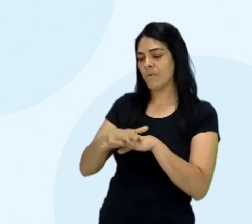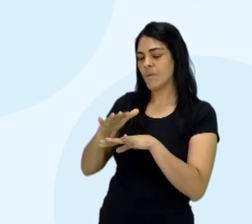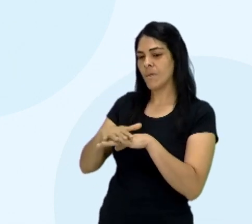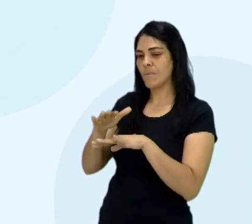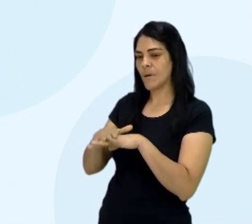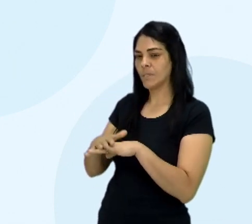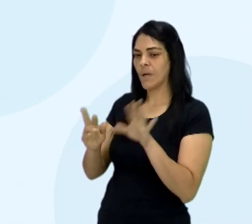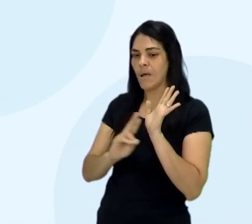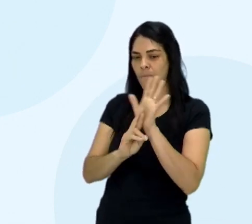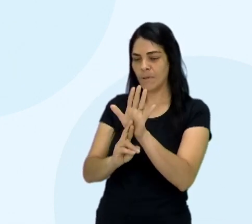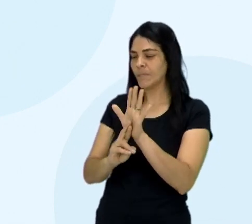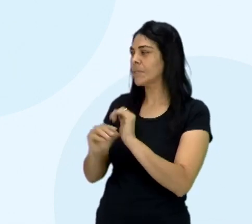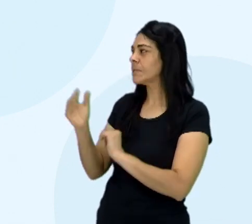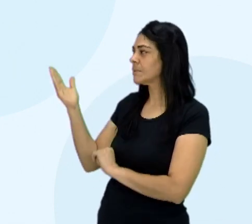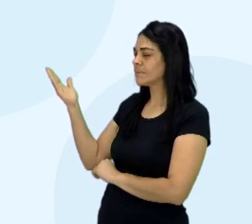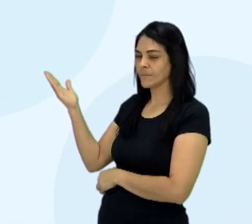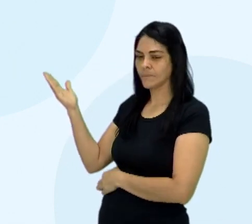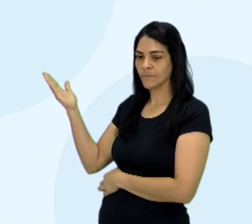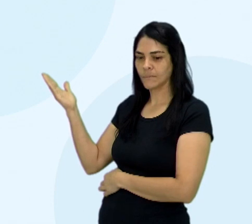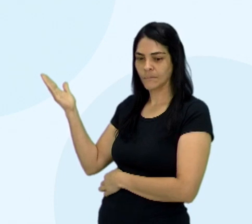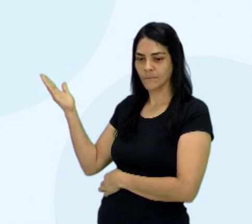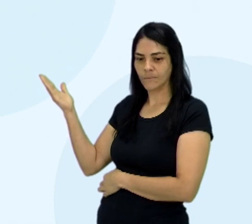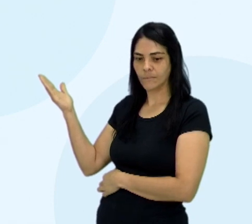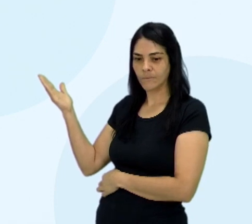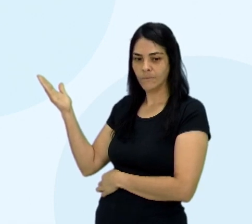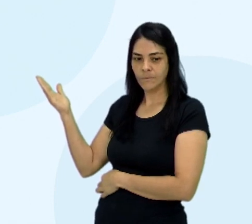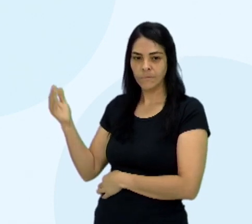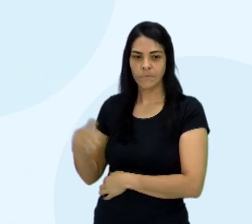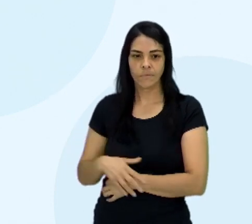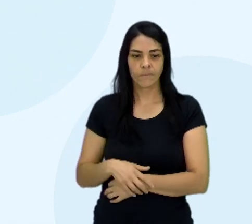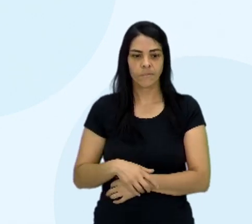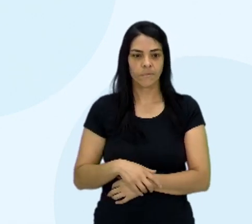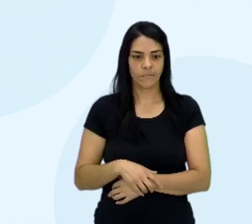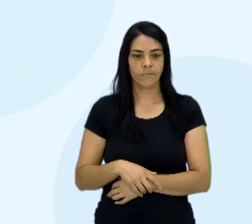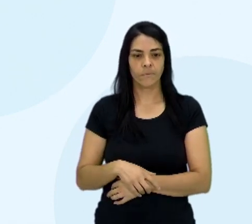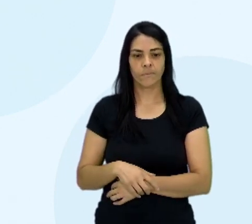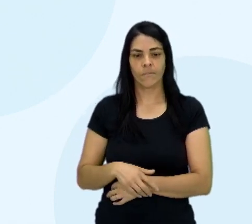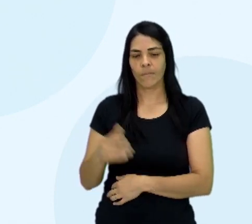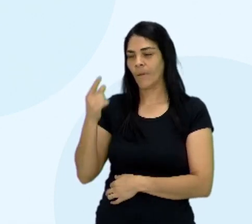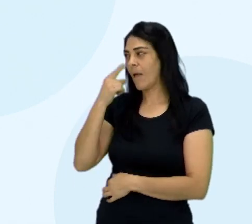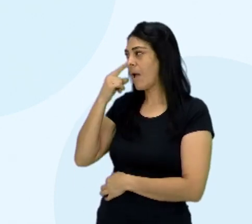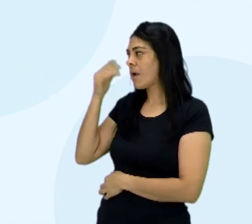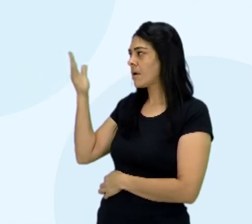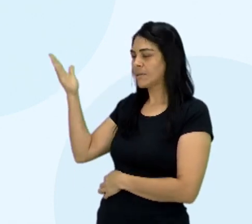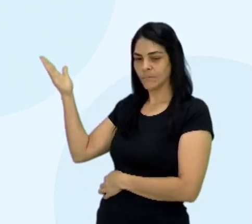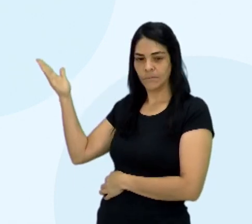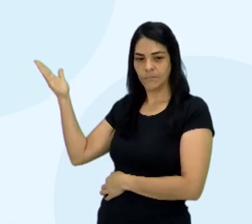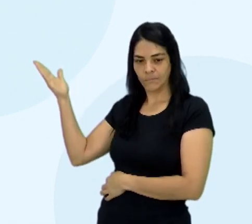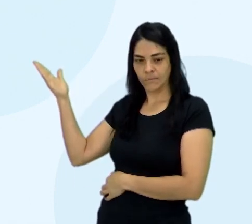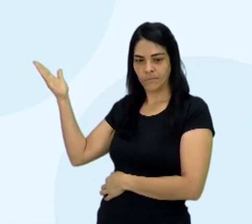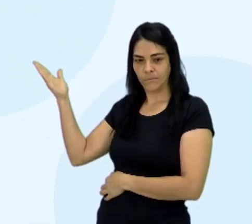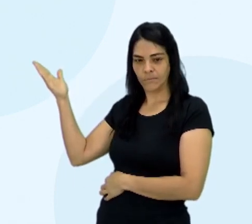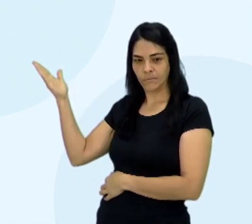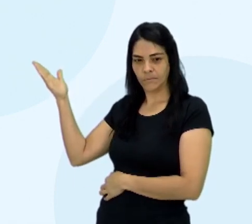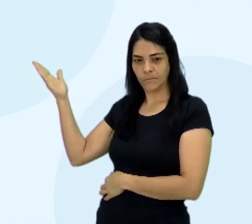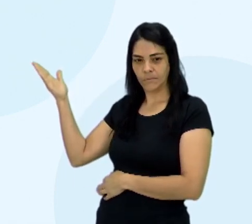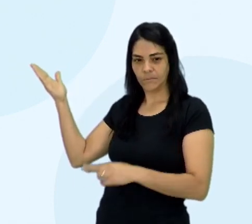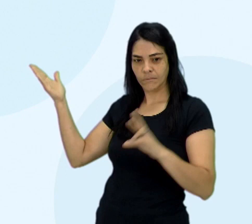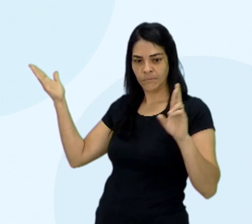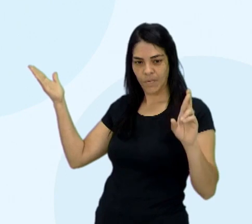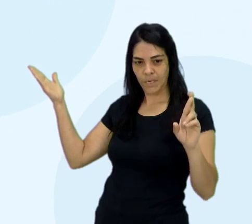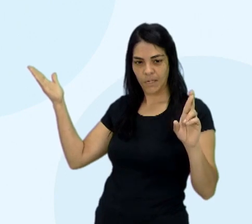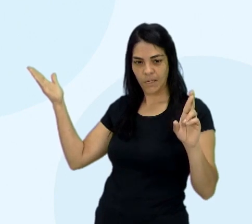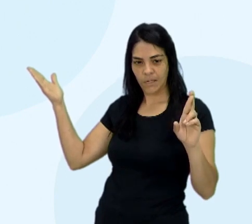assim, ó. Eu vou chamar esta reta de R e esta de S. são retas proporcionais,